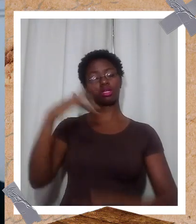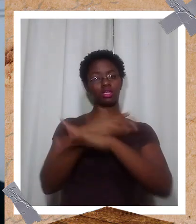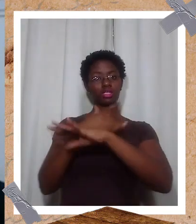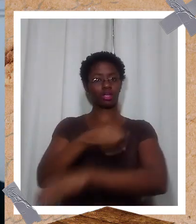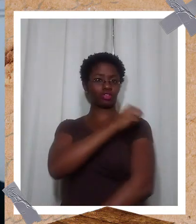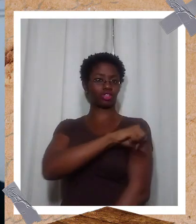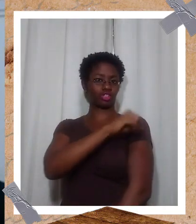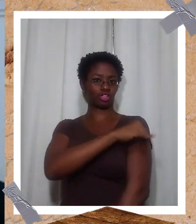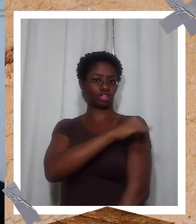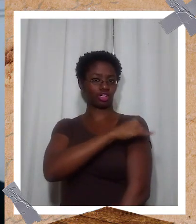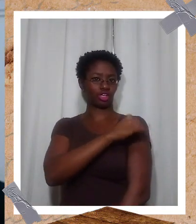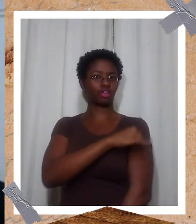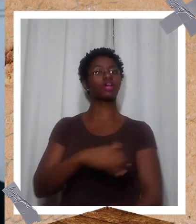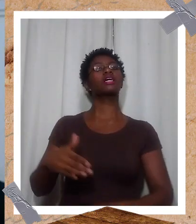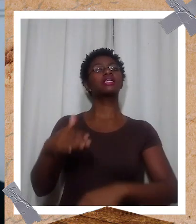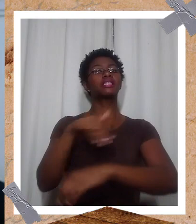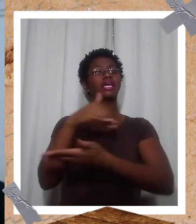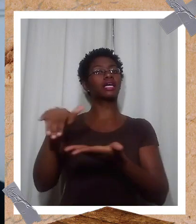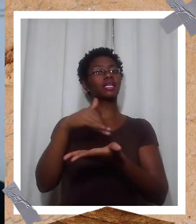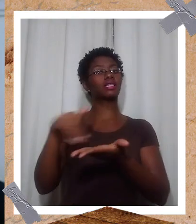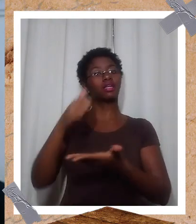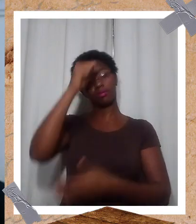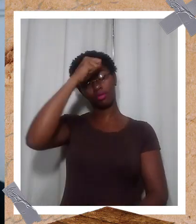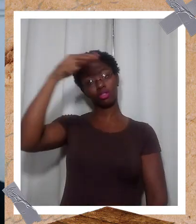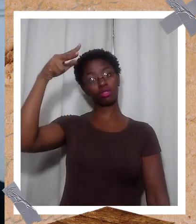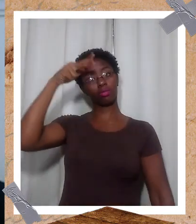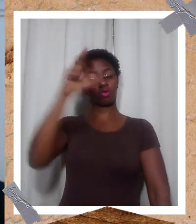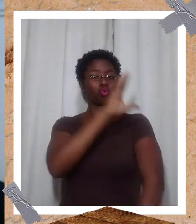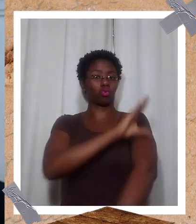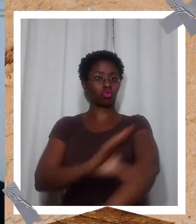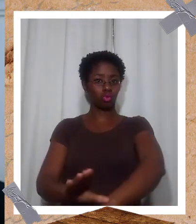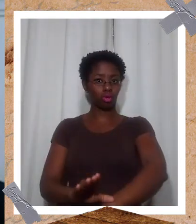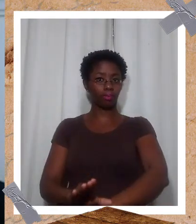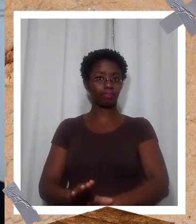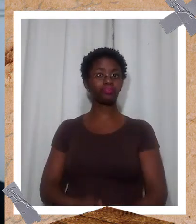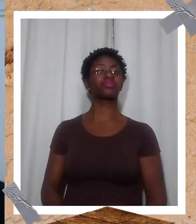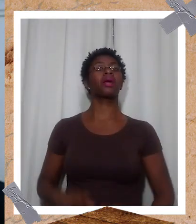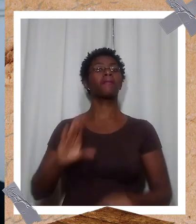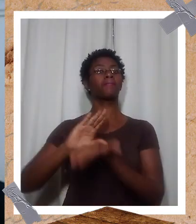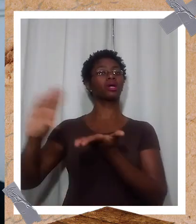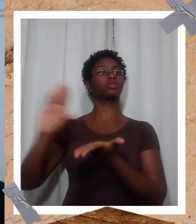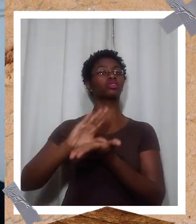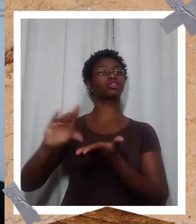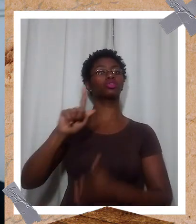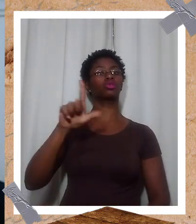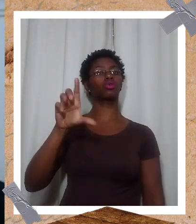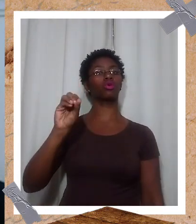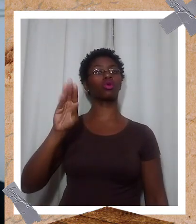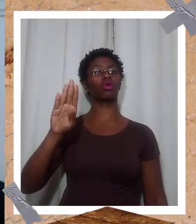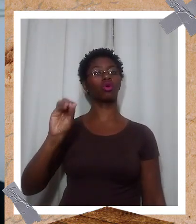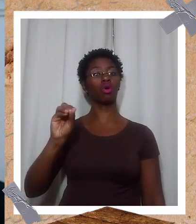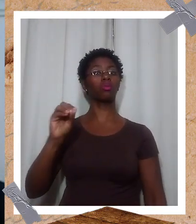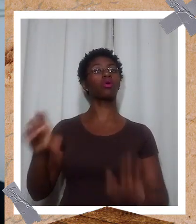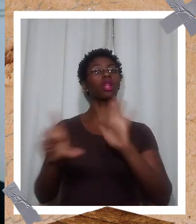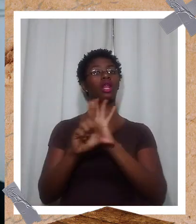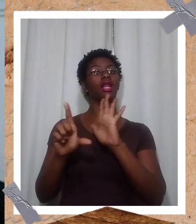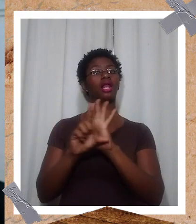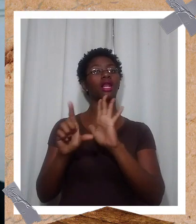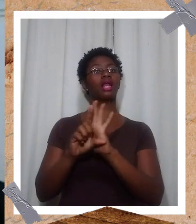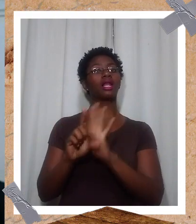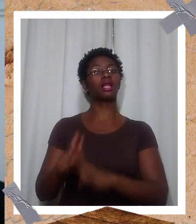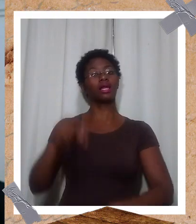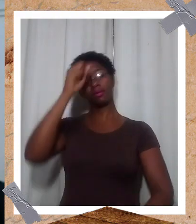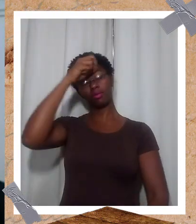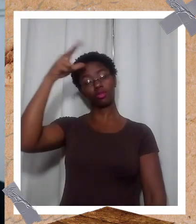Janeiro, Secretaria Municipal de Cultura, Patrocínio Globo, por meio da Lei Municipal de Incentivo à